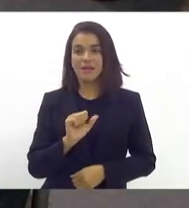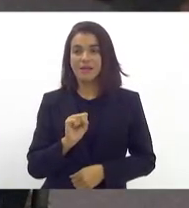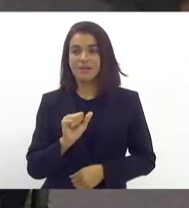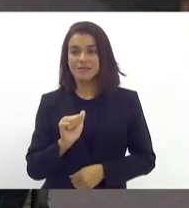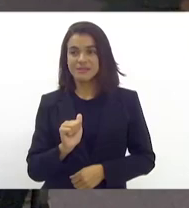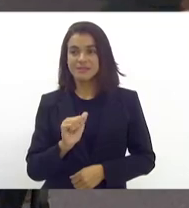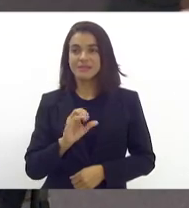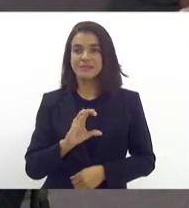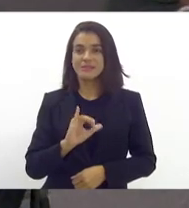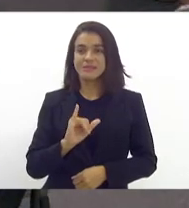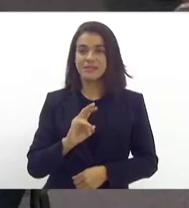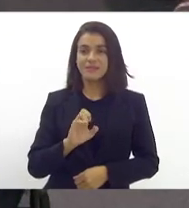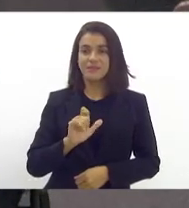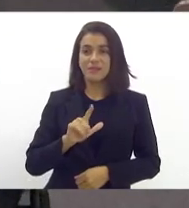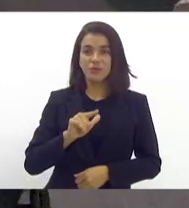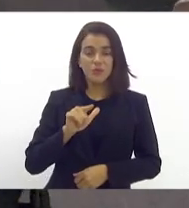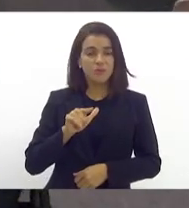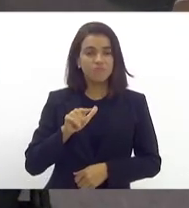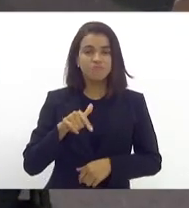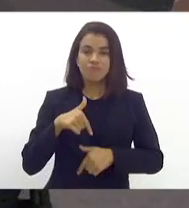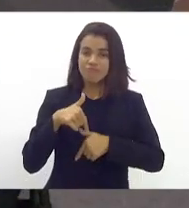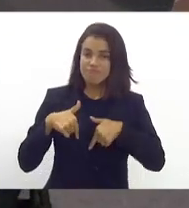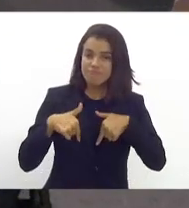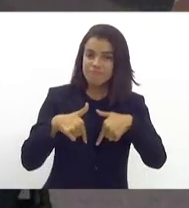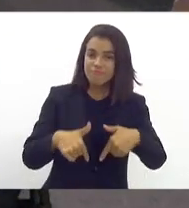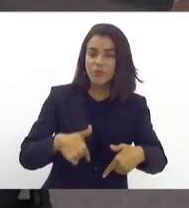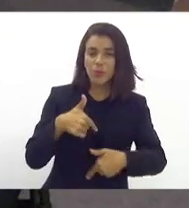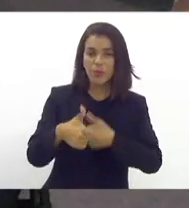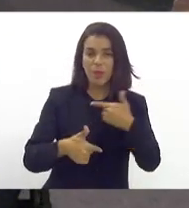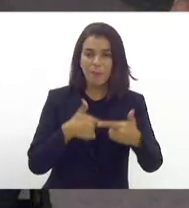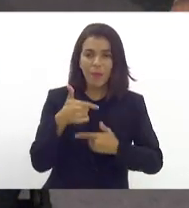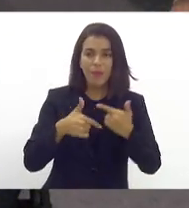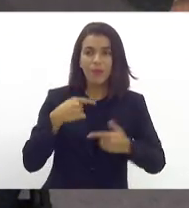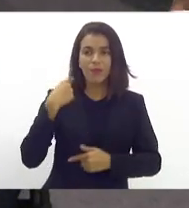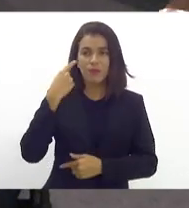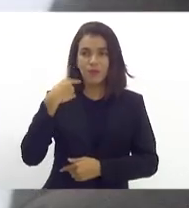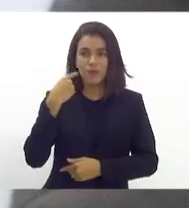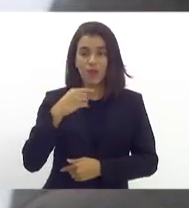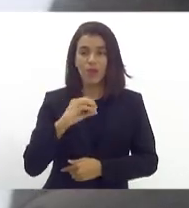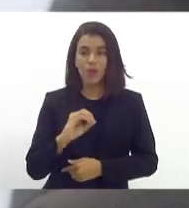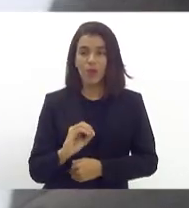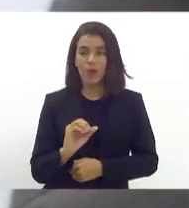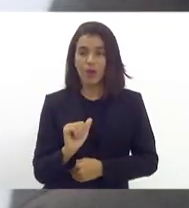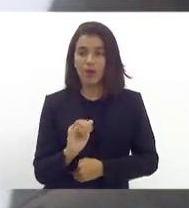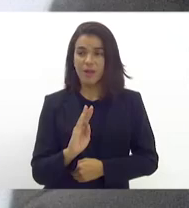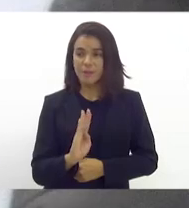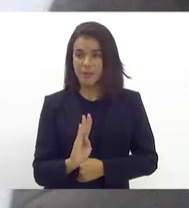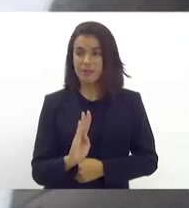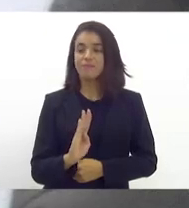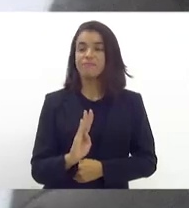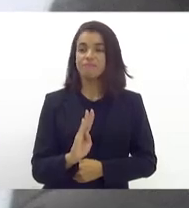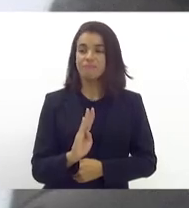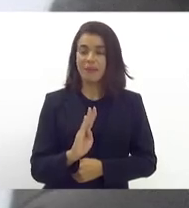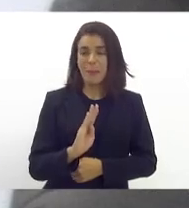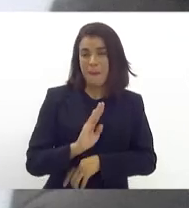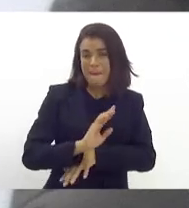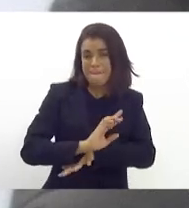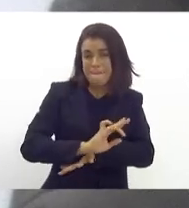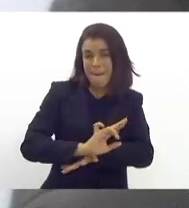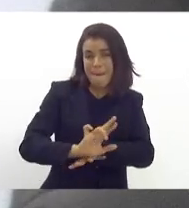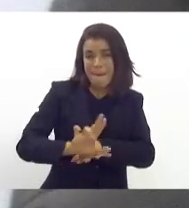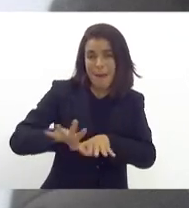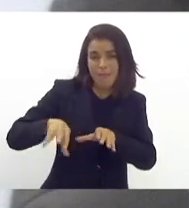cuidados especiais desempenha um trabalho incrível Advogado da OAB faz parte de uma série de